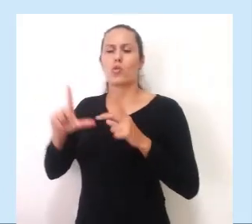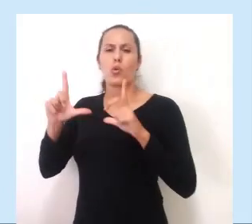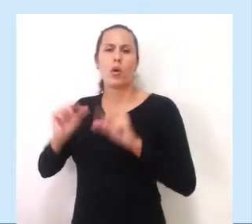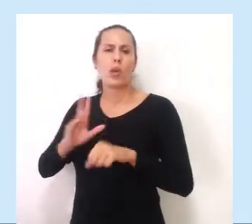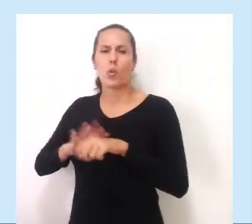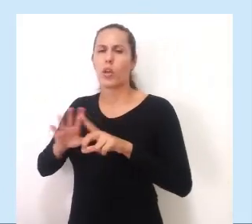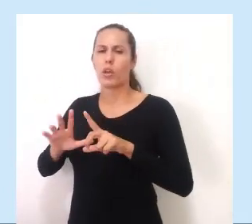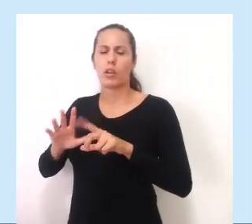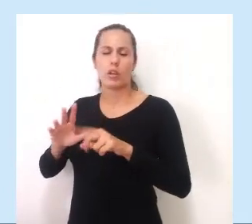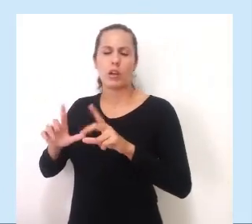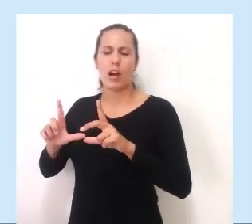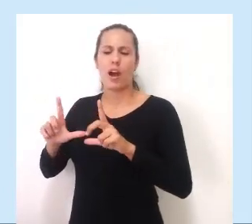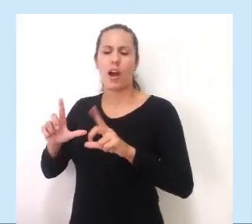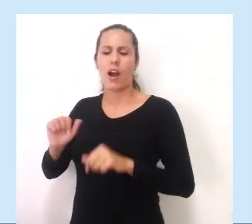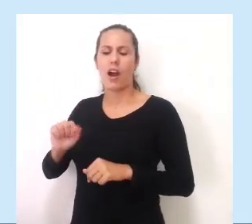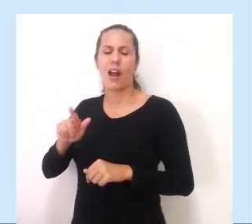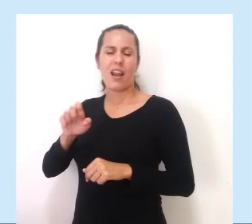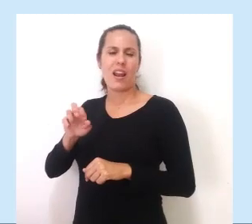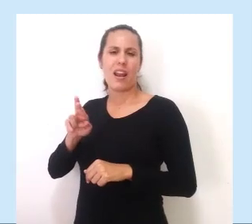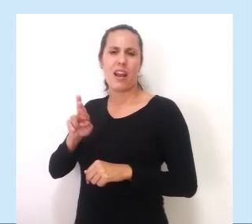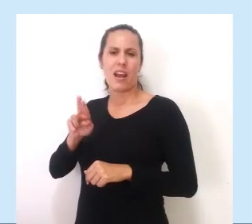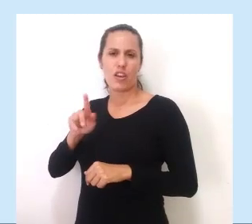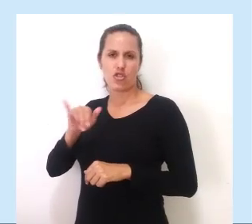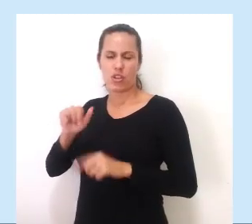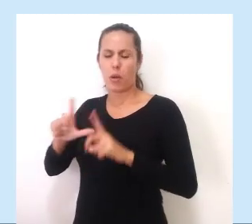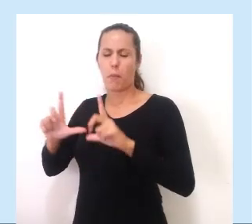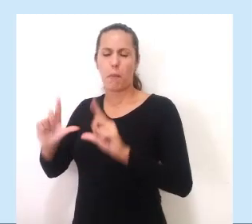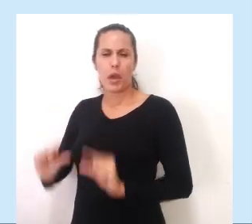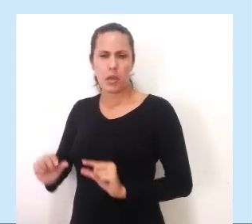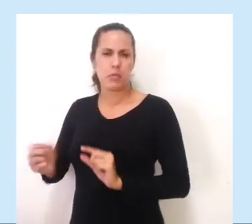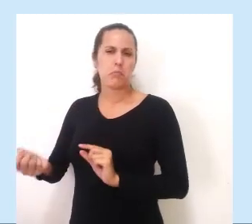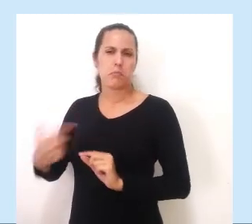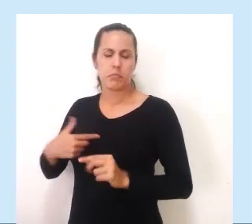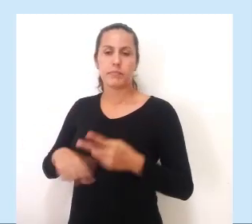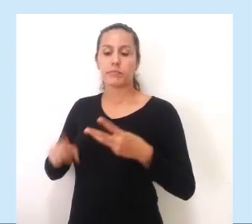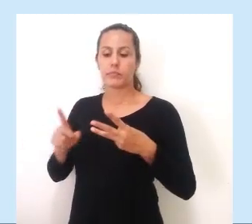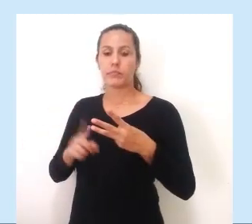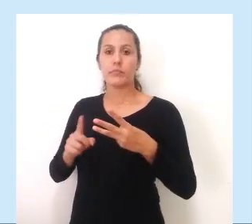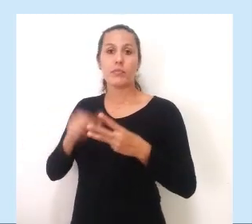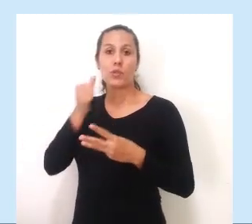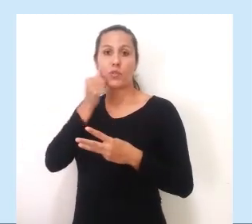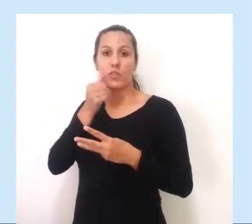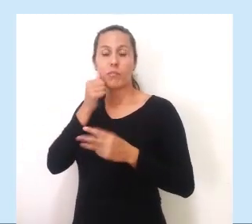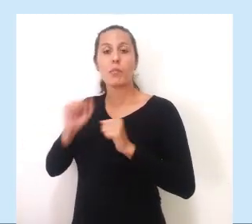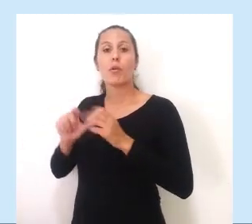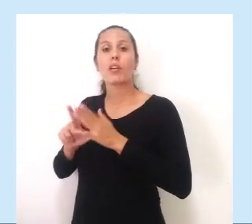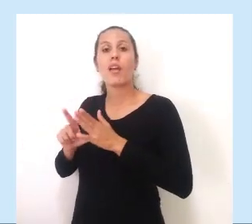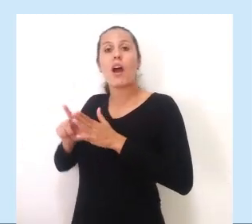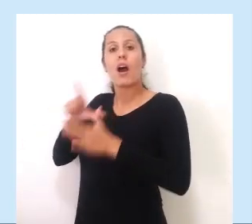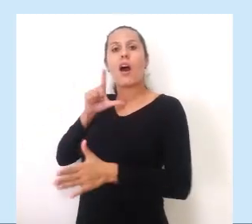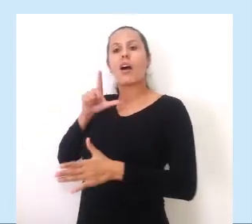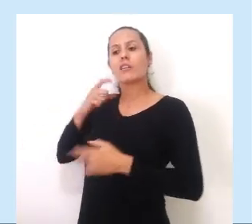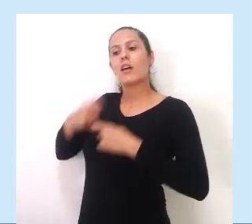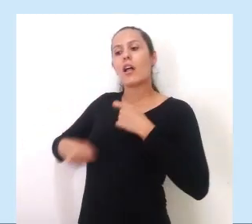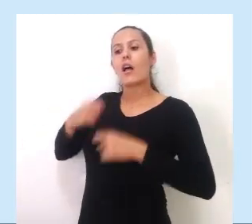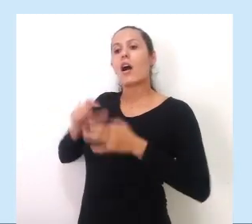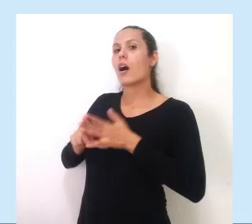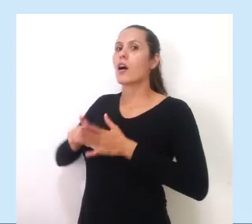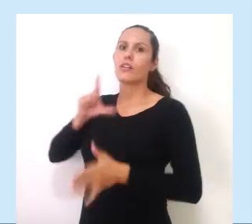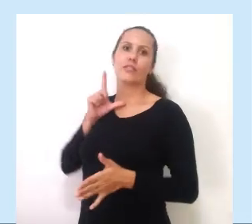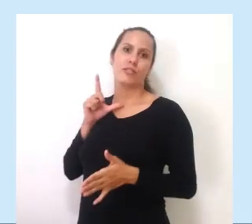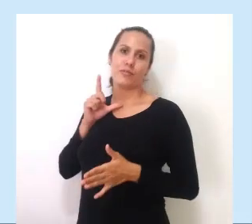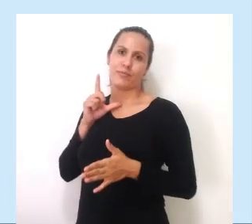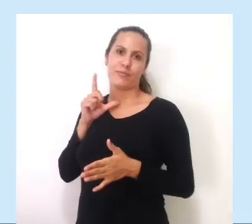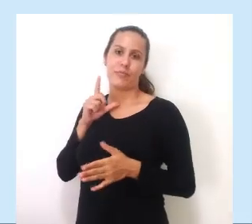material parecido com o material cirúrgico, causa menos alergia, o feminino, ele ainda pode